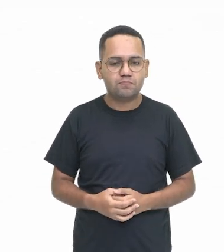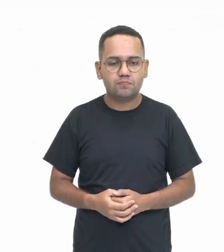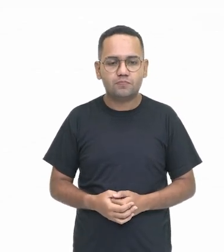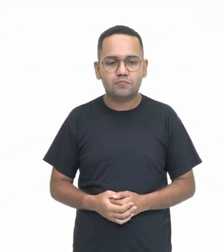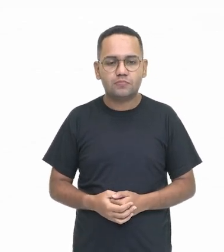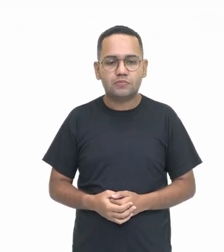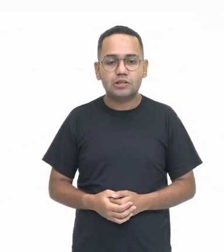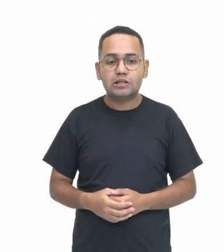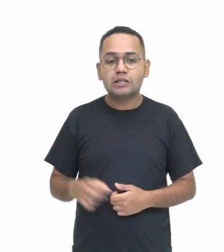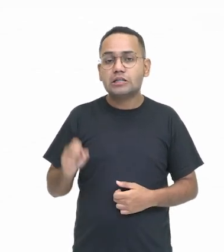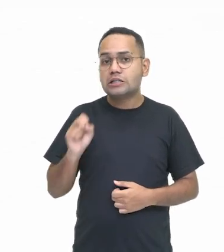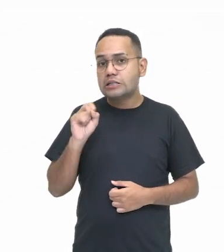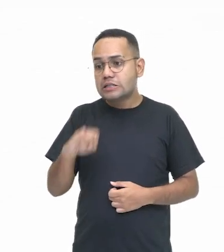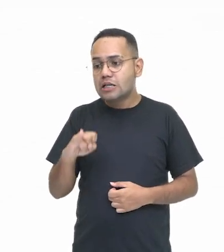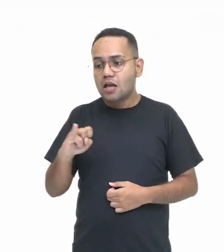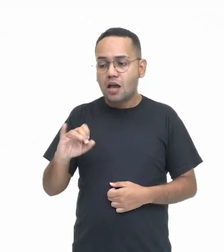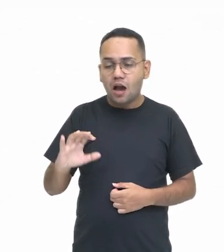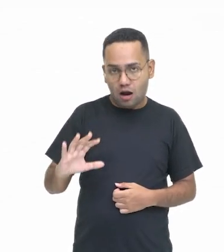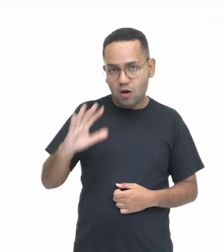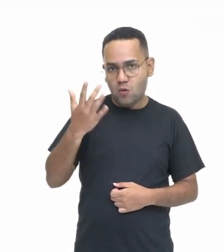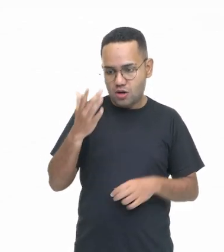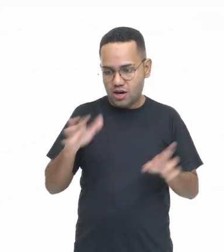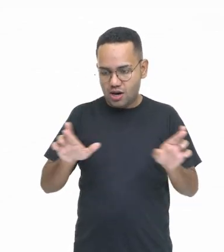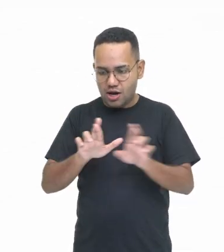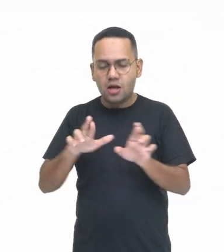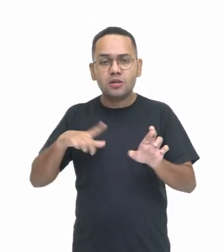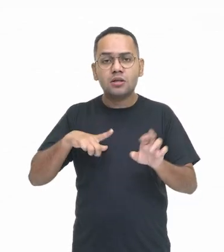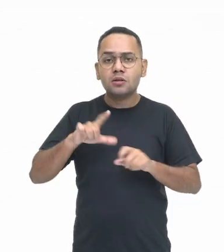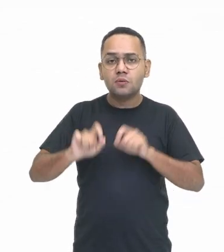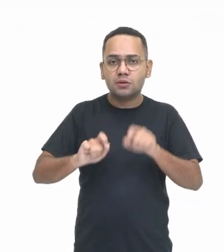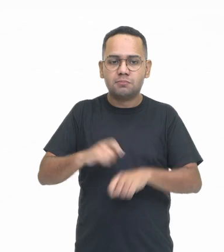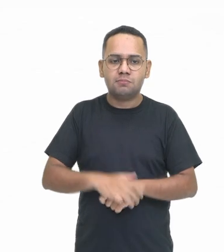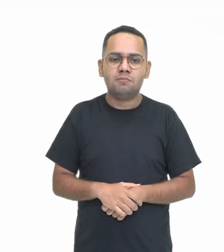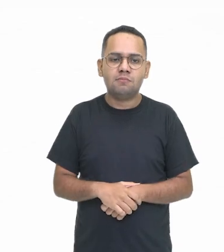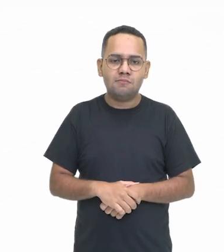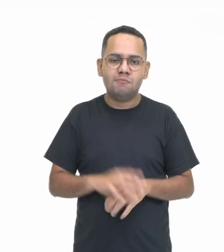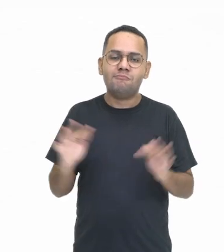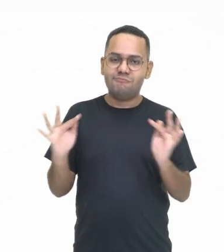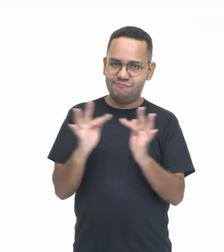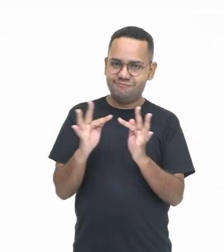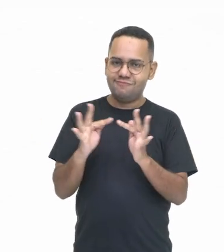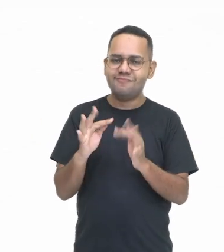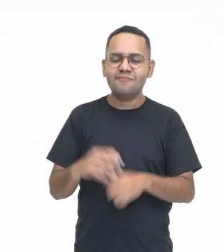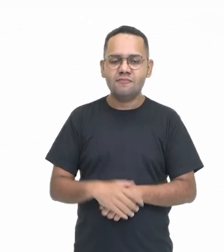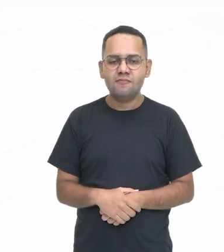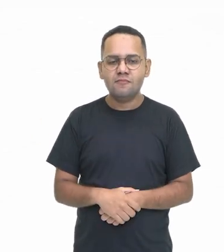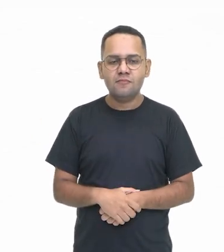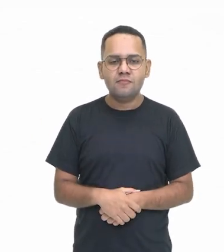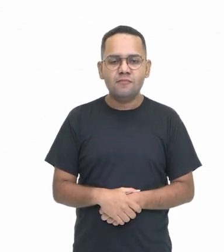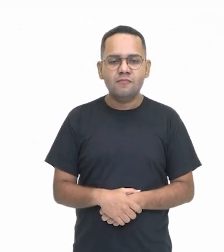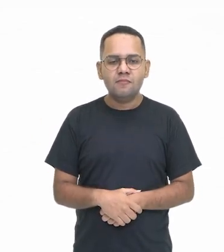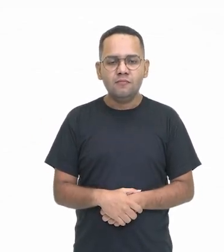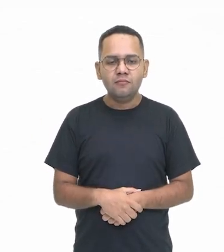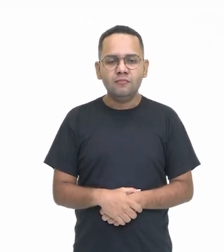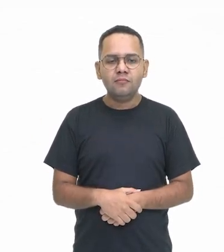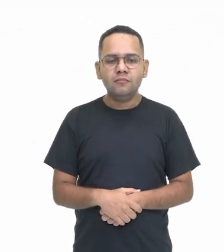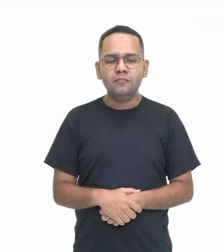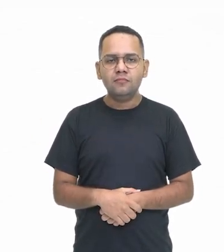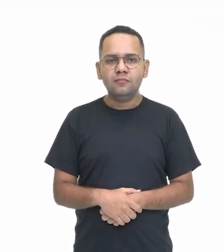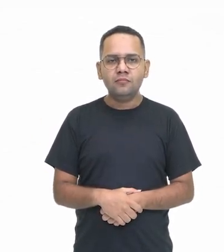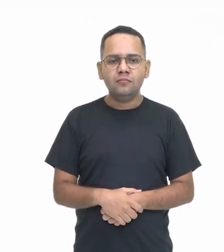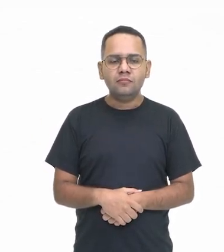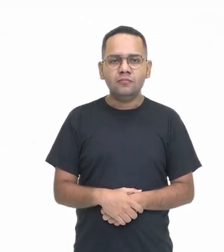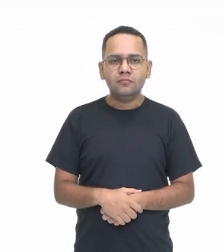isso ocorre, né, entre dois conjuntos numéricos, nós temos, então, a nossa função. Vamos seguir em frente, porque nós temos que